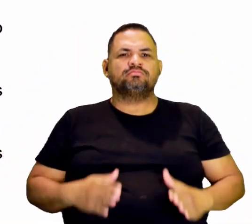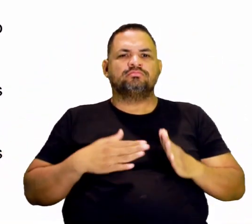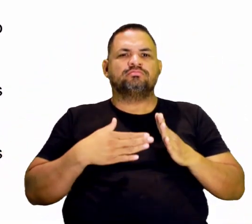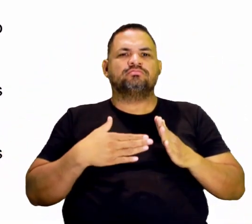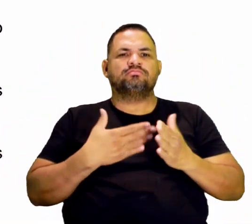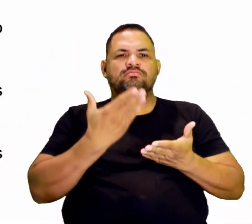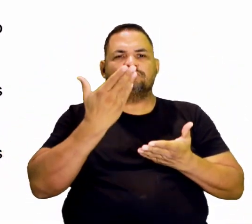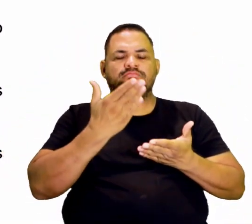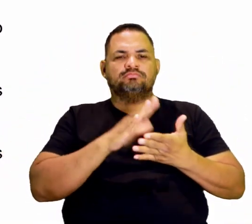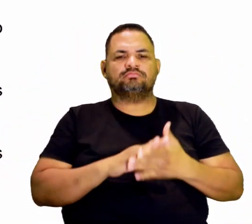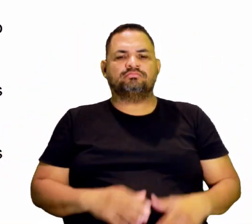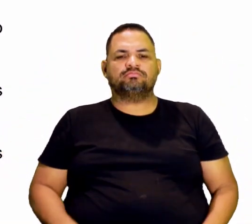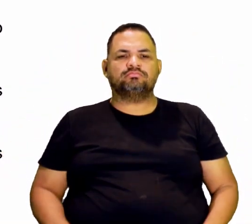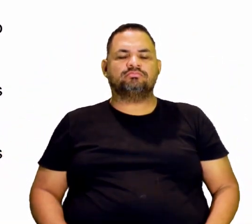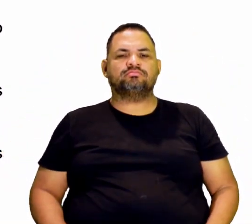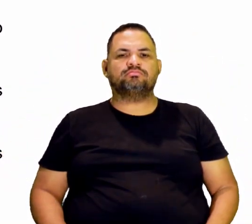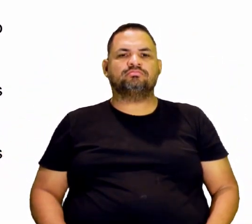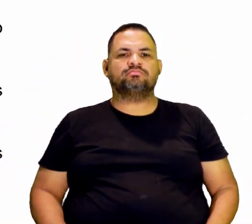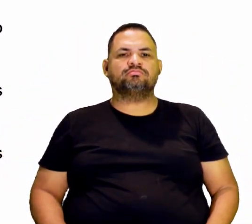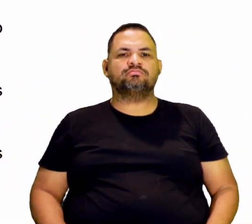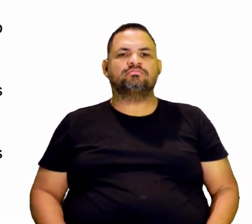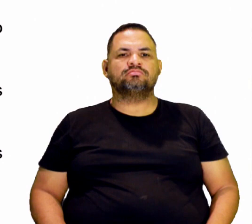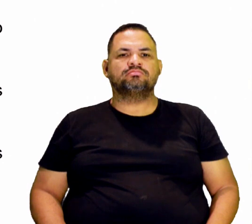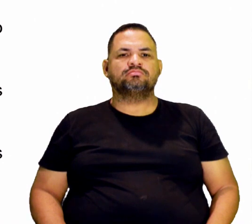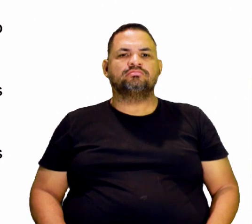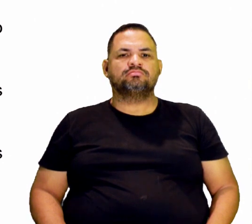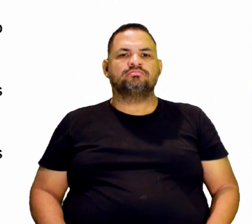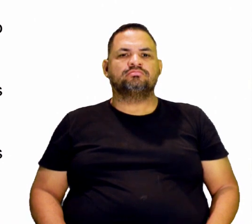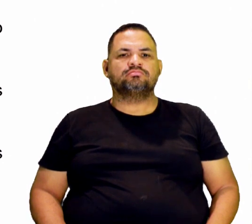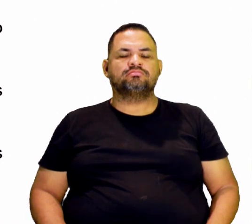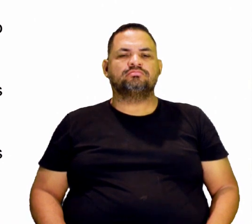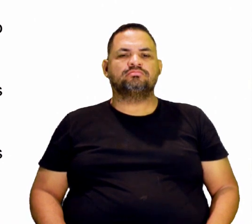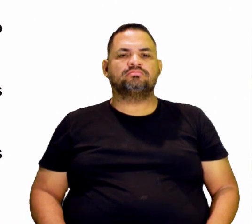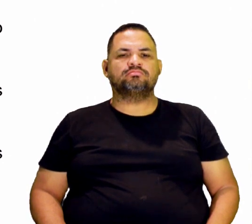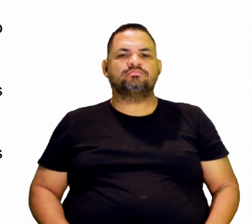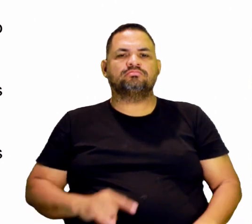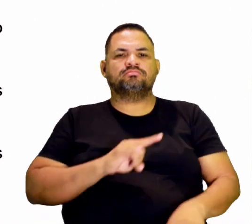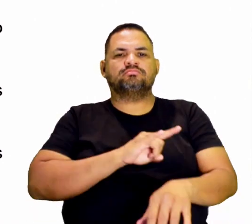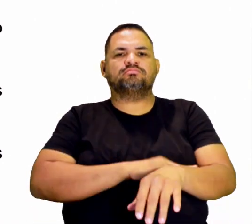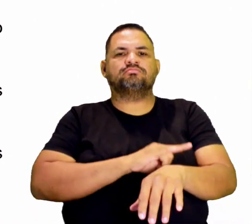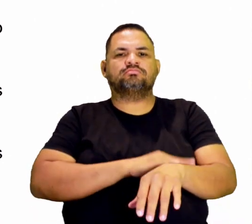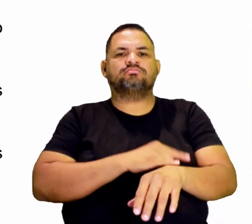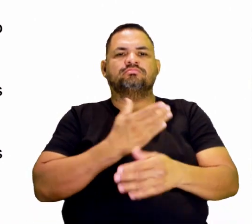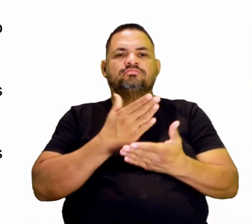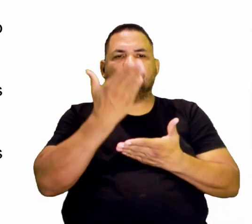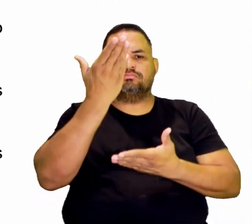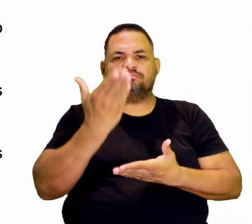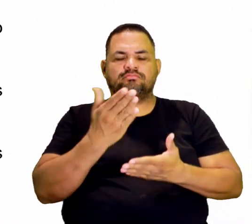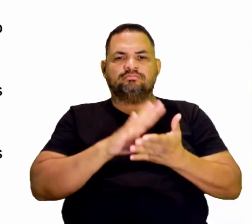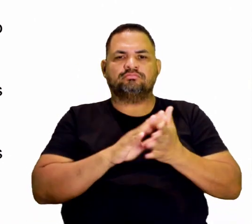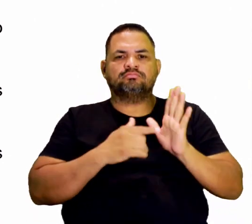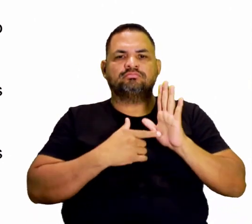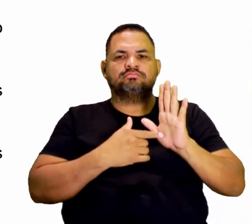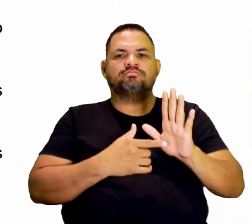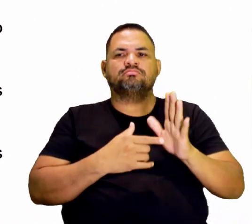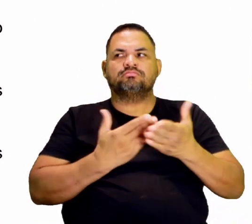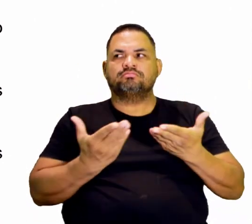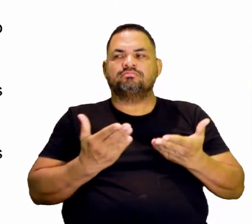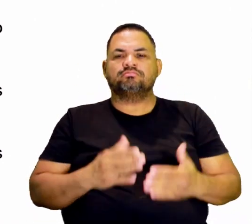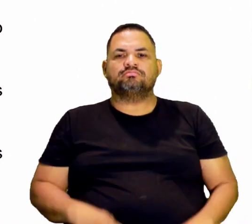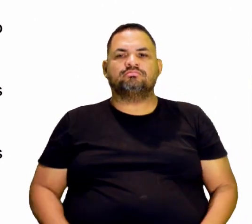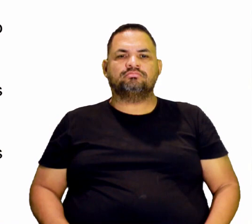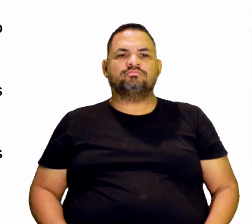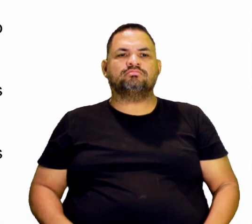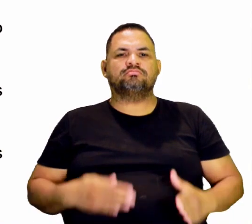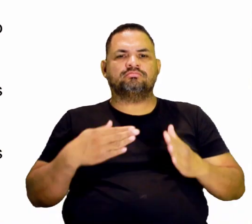pintura apresentada, que é Banheira, do Edgar Degas, pode ser considerada